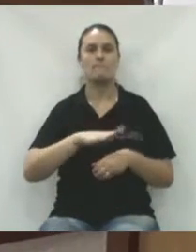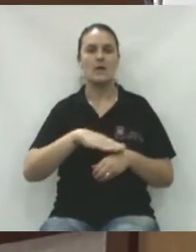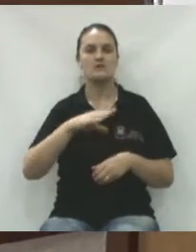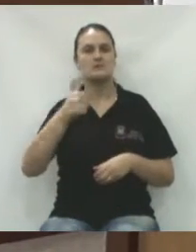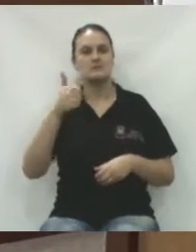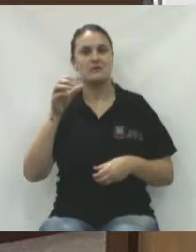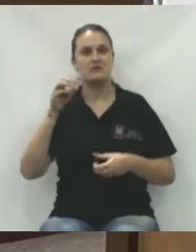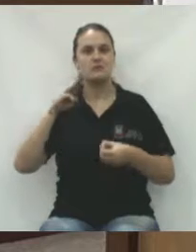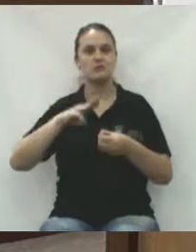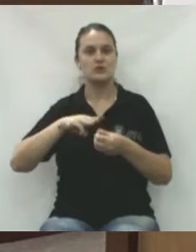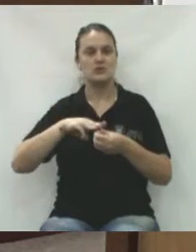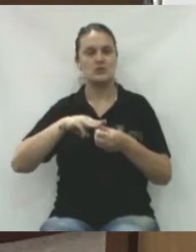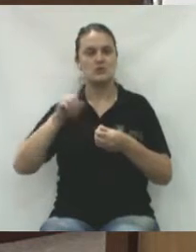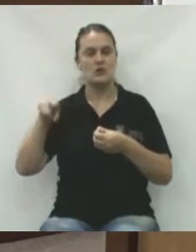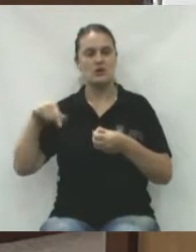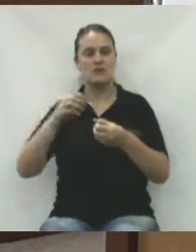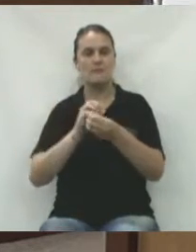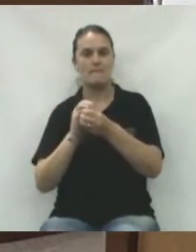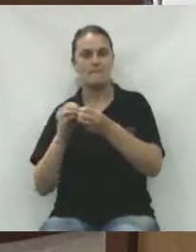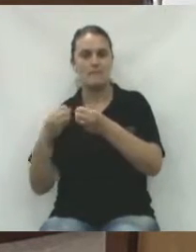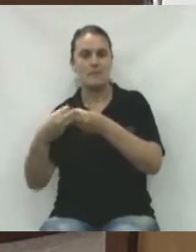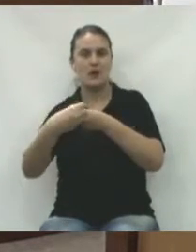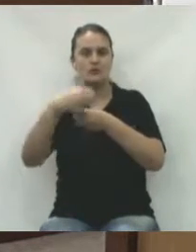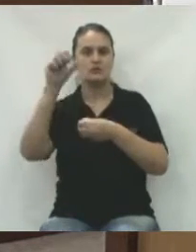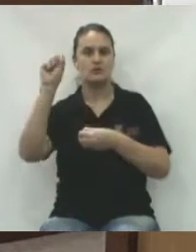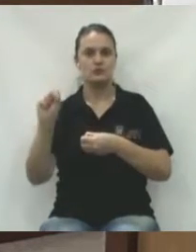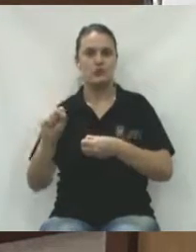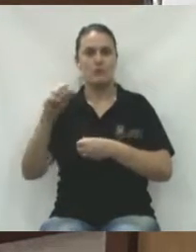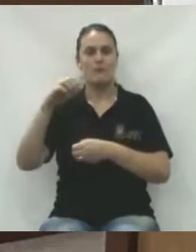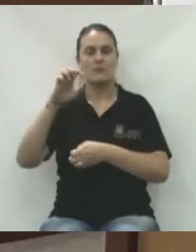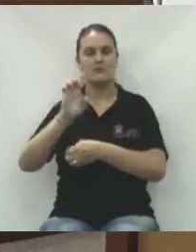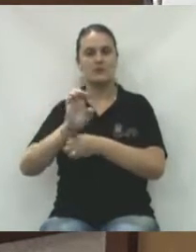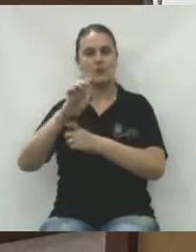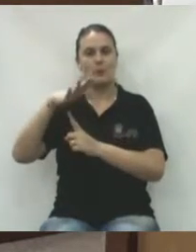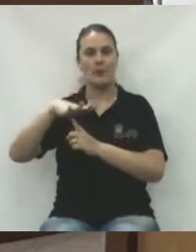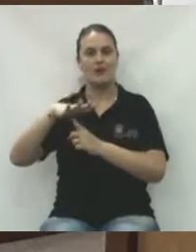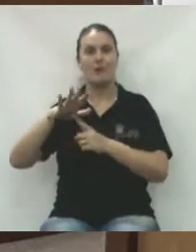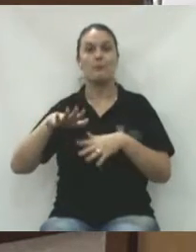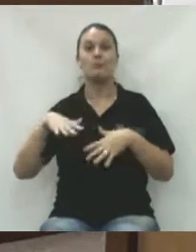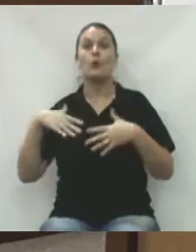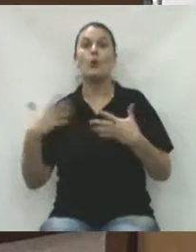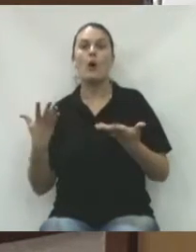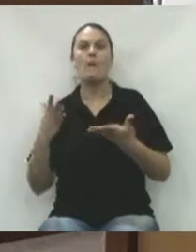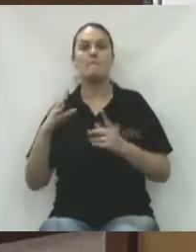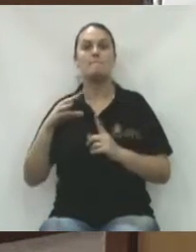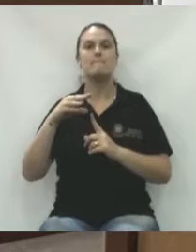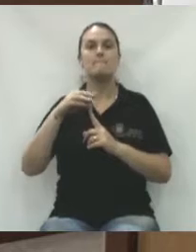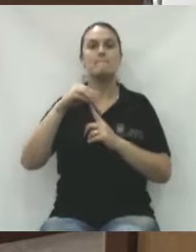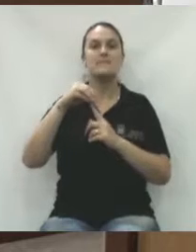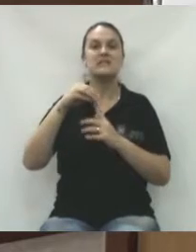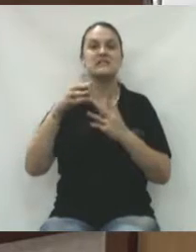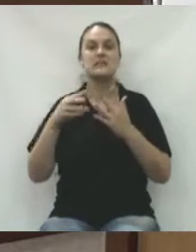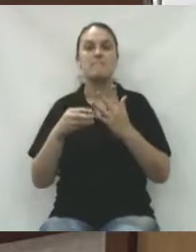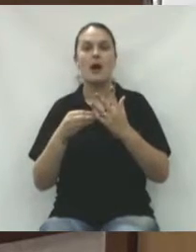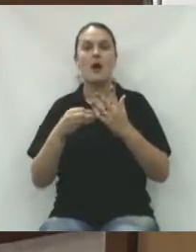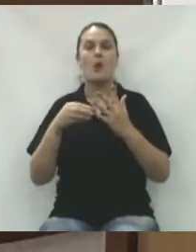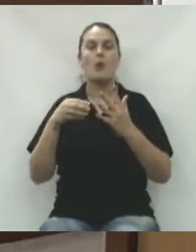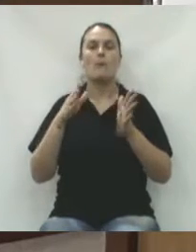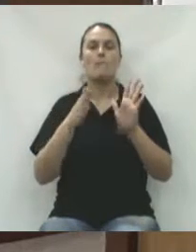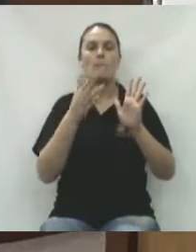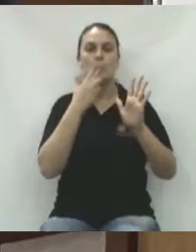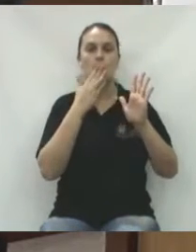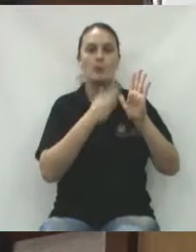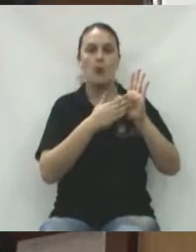mais de dez municípios que desde a nossa região porque o sul do paraná quais são as principais propostas oferecidas